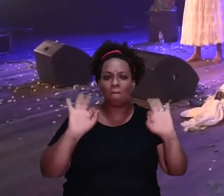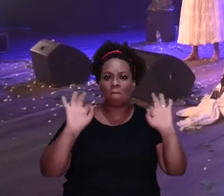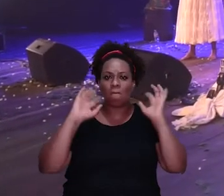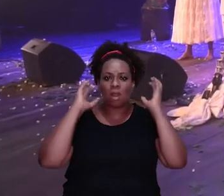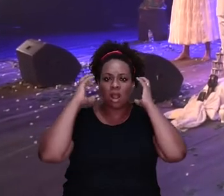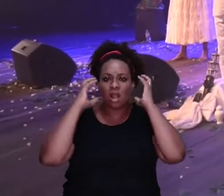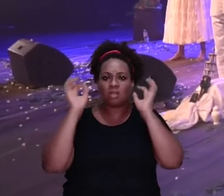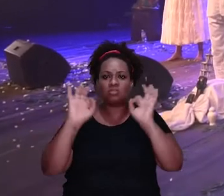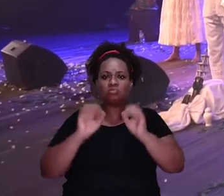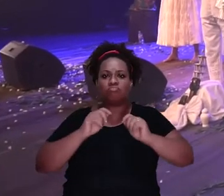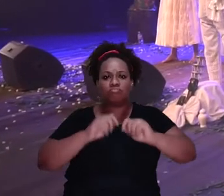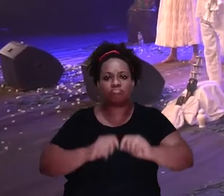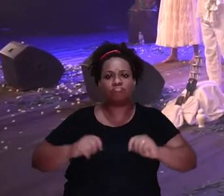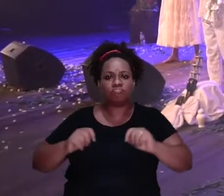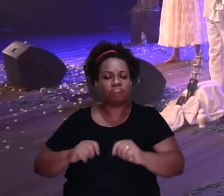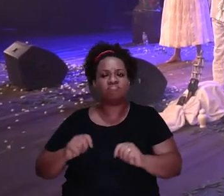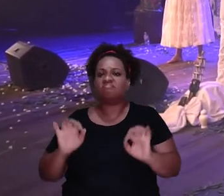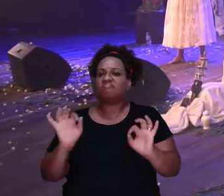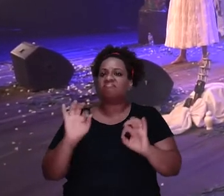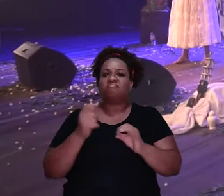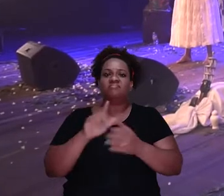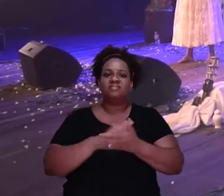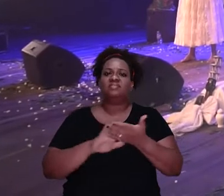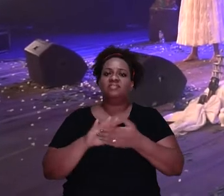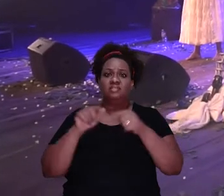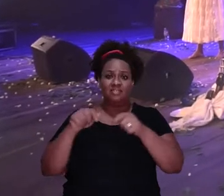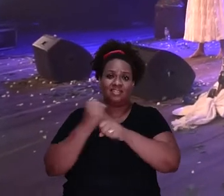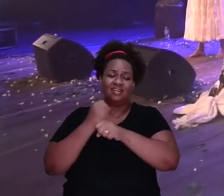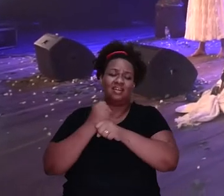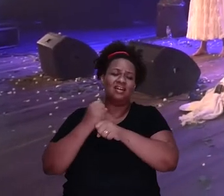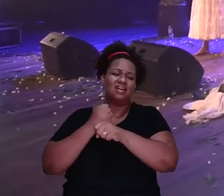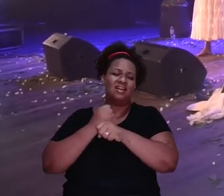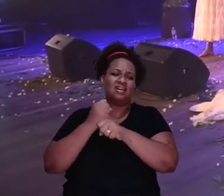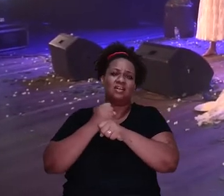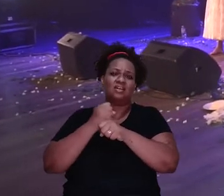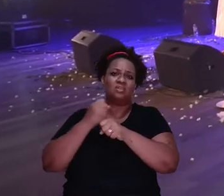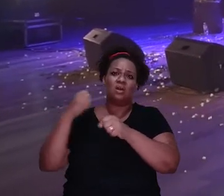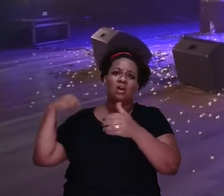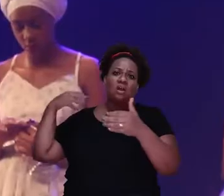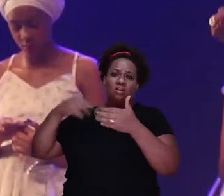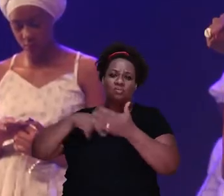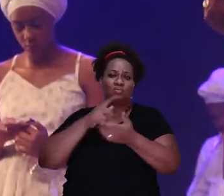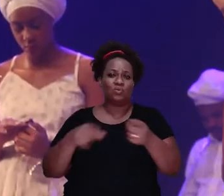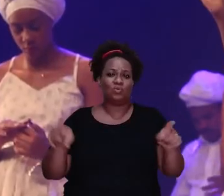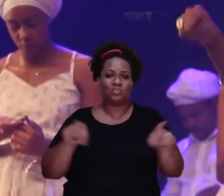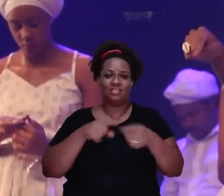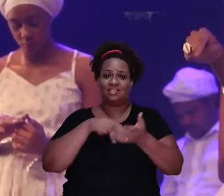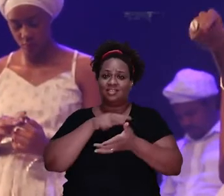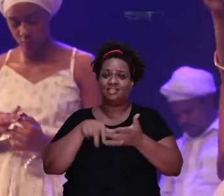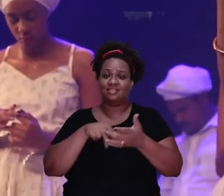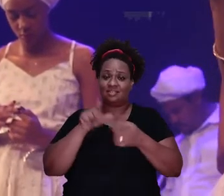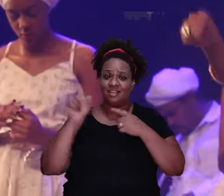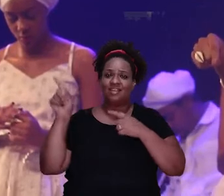gente não vê na TV não vê nas rádios uma força tocando né E isso aqui é secular essa música